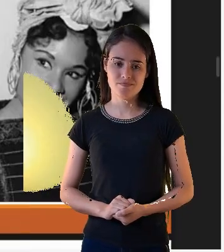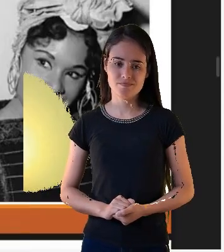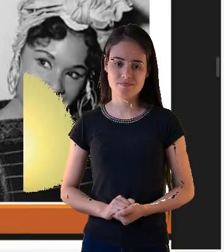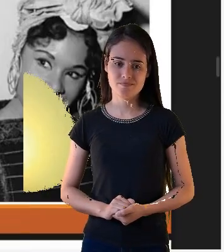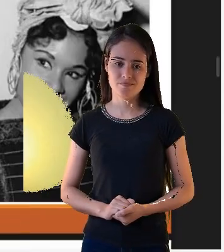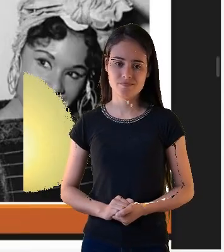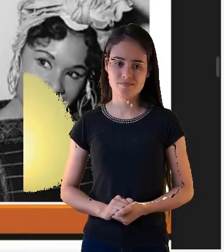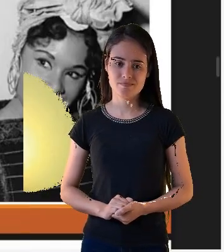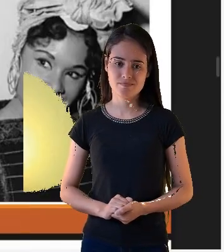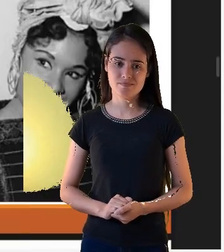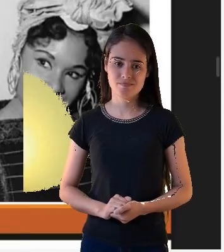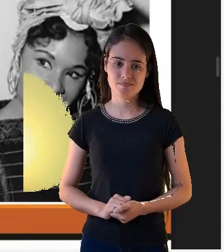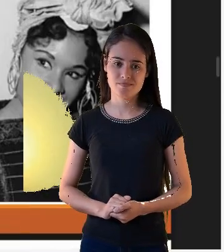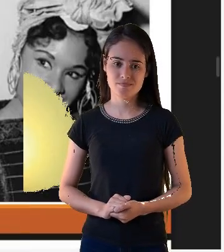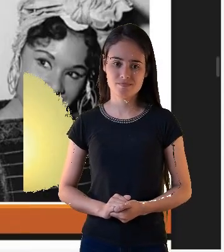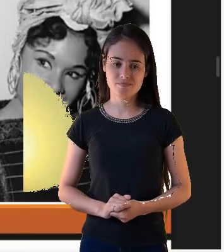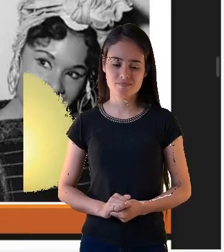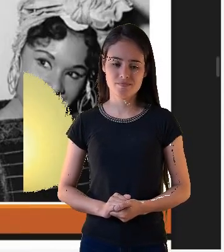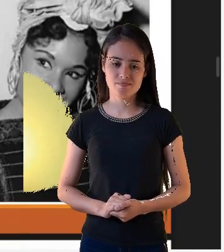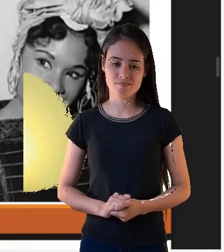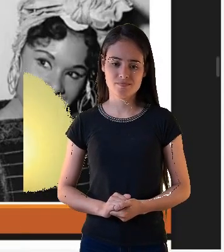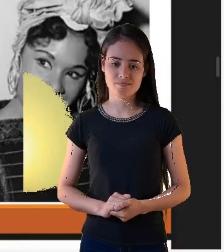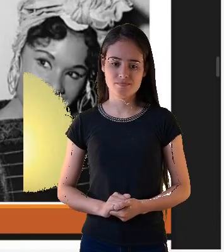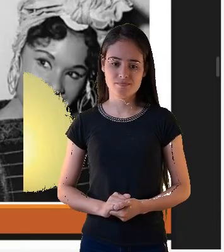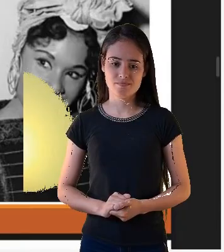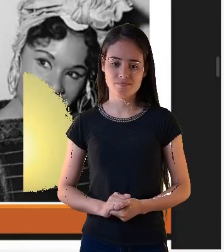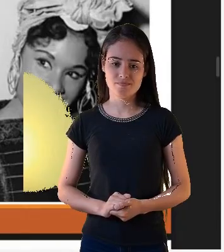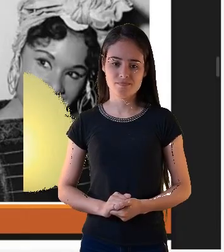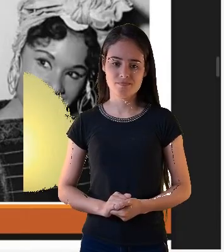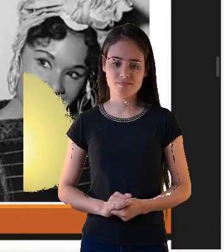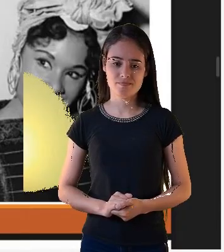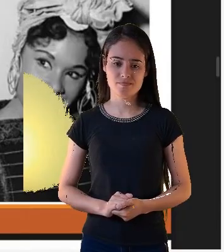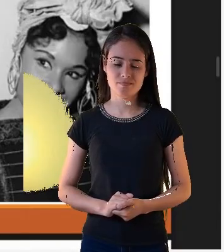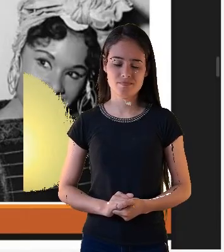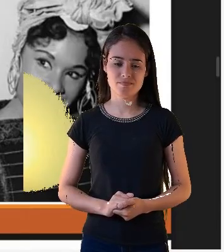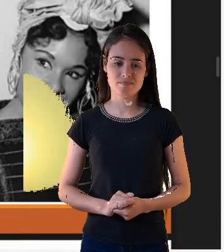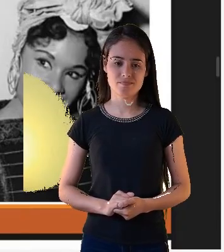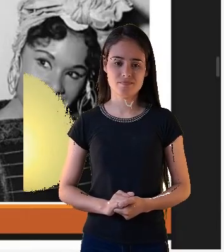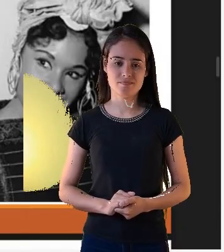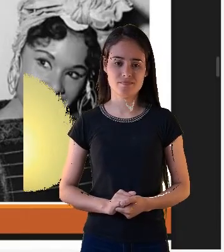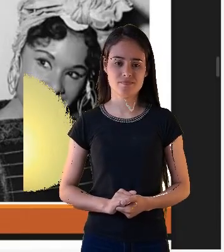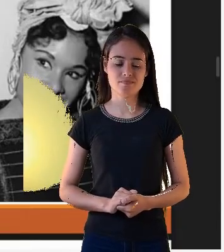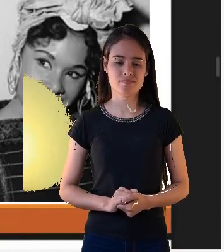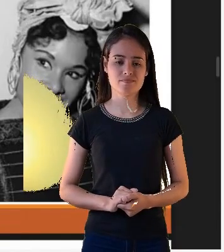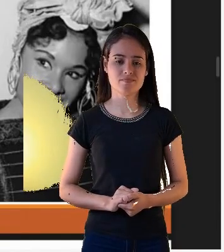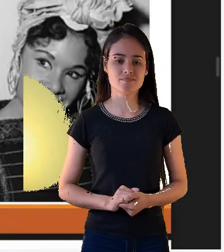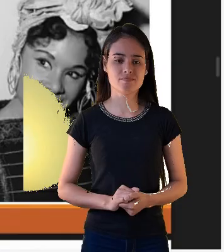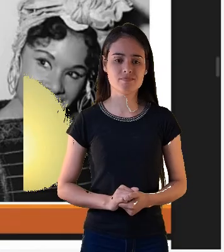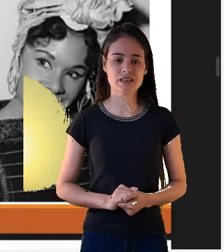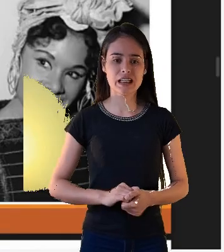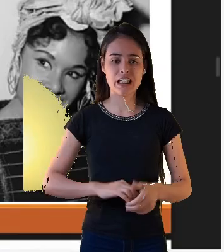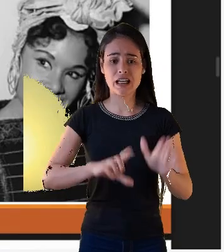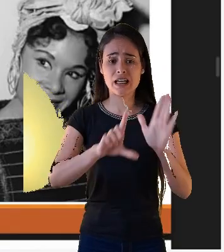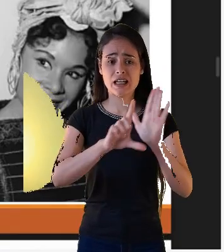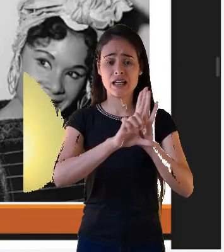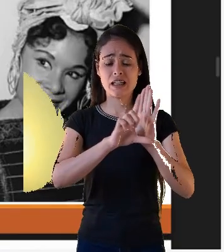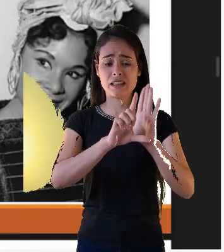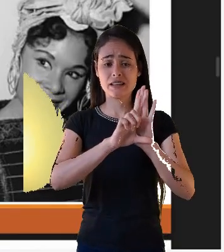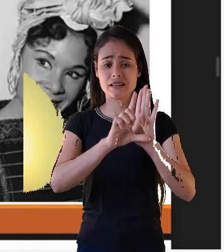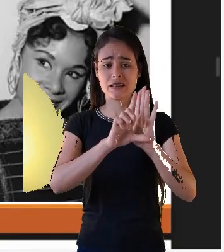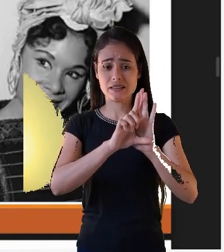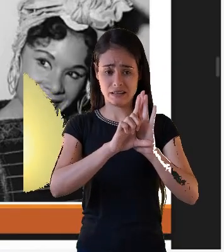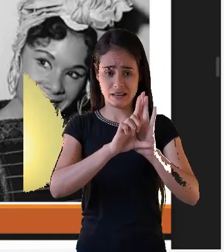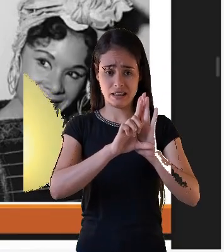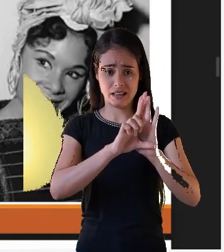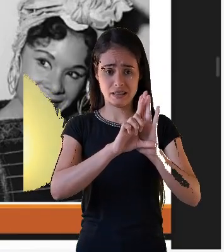não existiam leis assim descaradamente racistas, né? Lógico que existiam leis racistas, né? Como por exemplo a lei